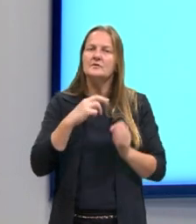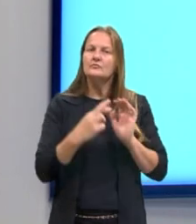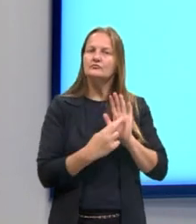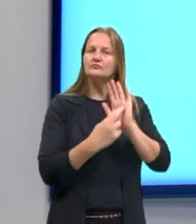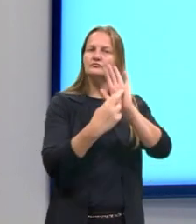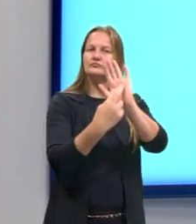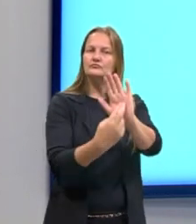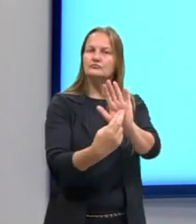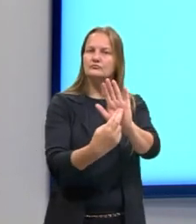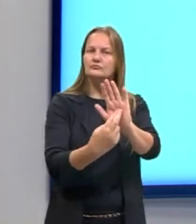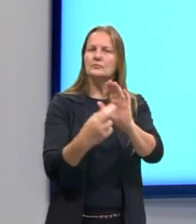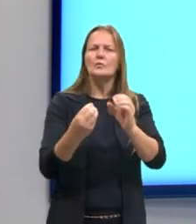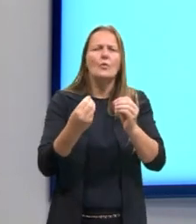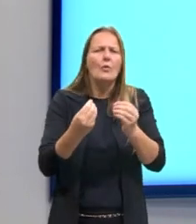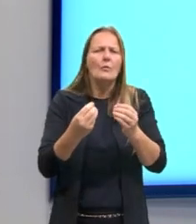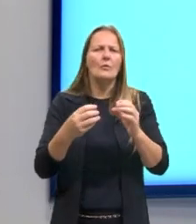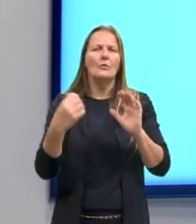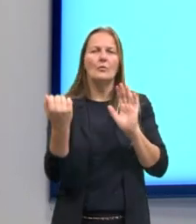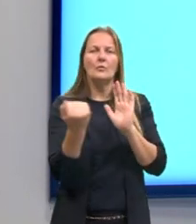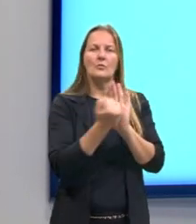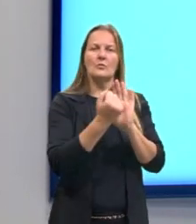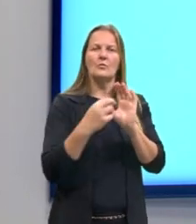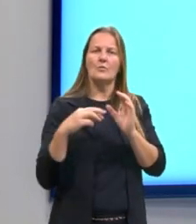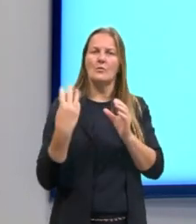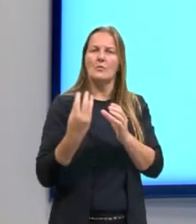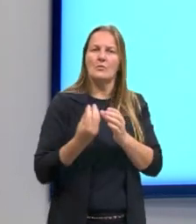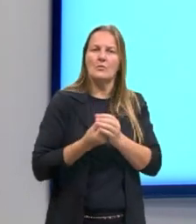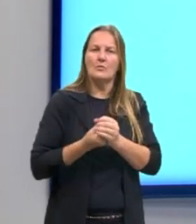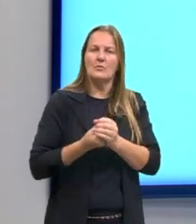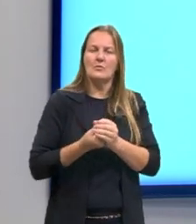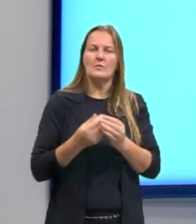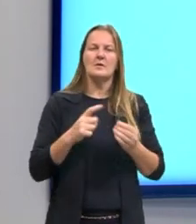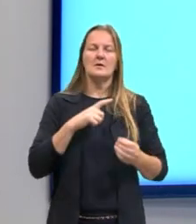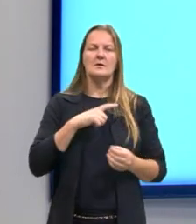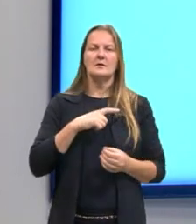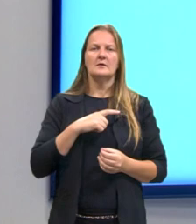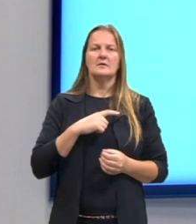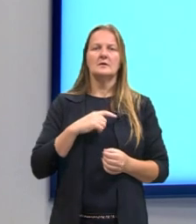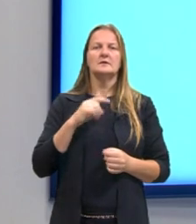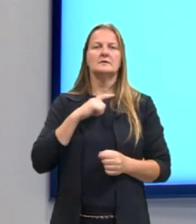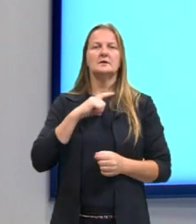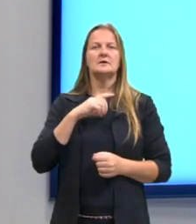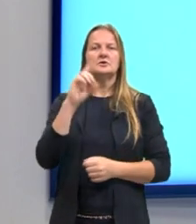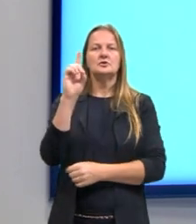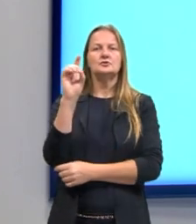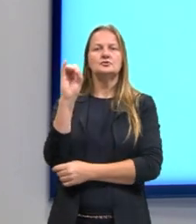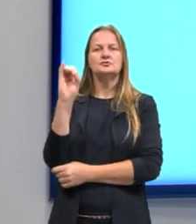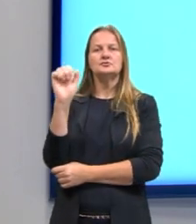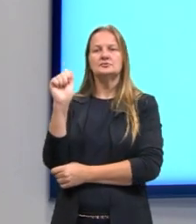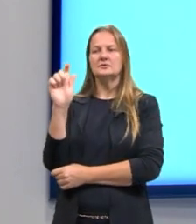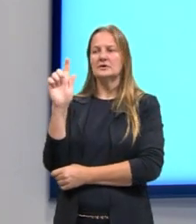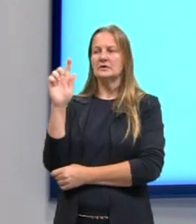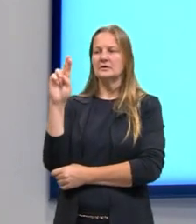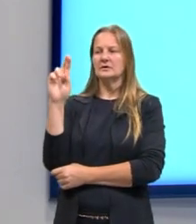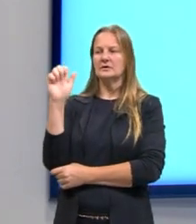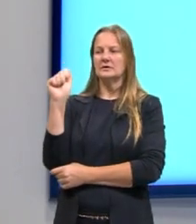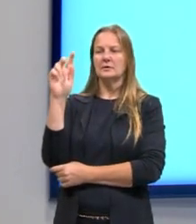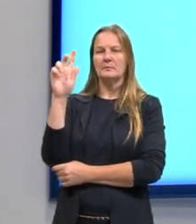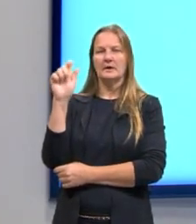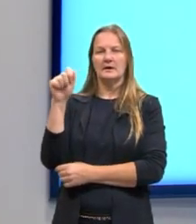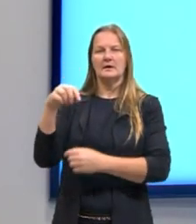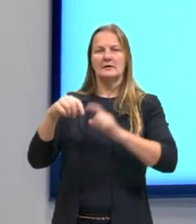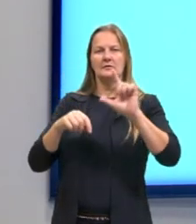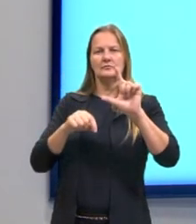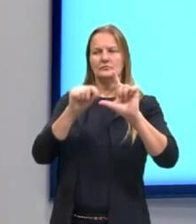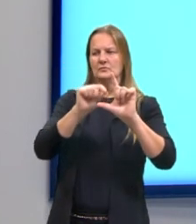representar esses conjuntos. E uma forma de representar é por diagrama de Venn. O diagrama de Venn consiste